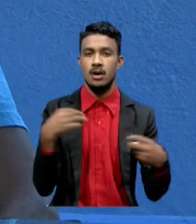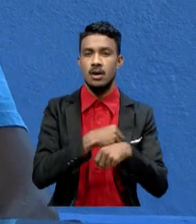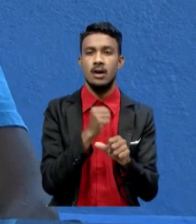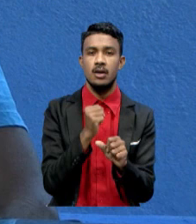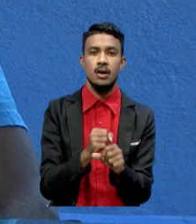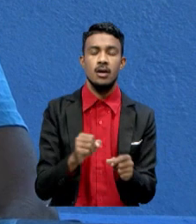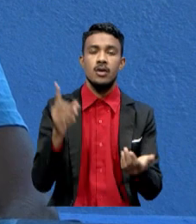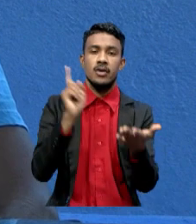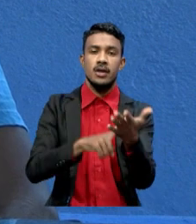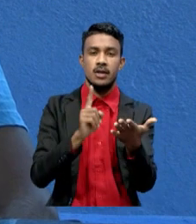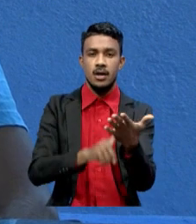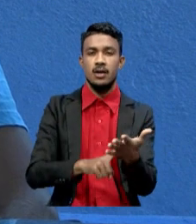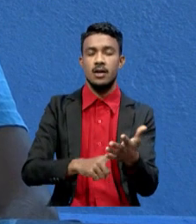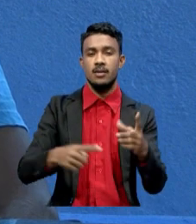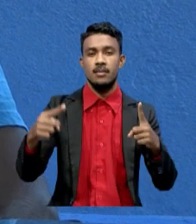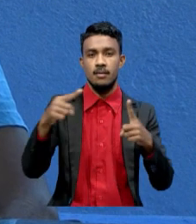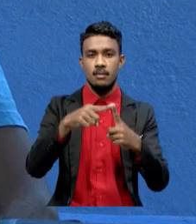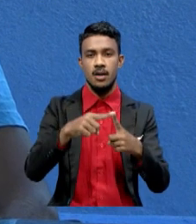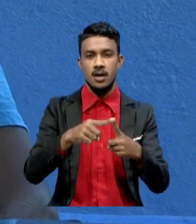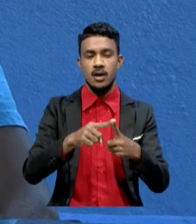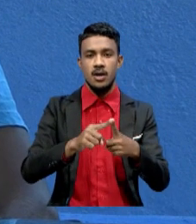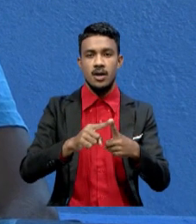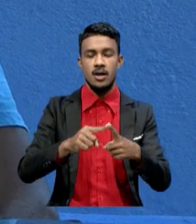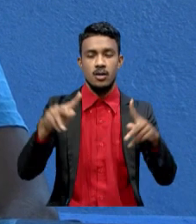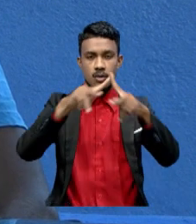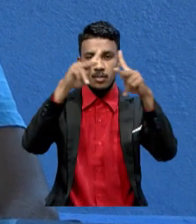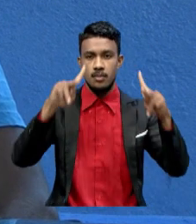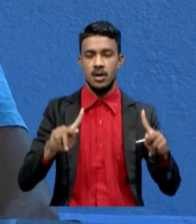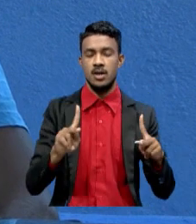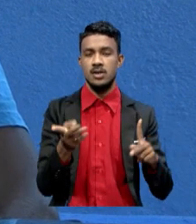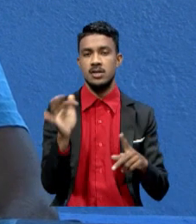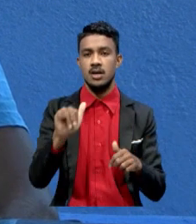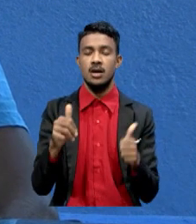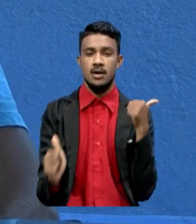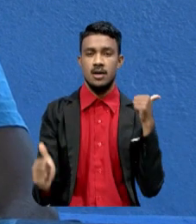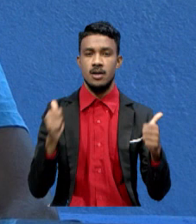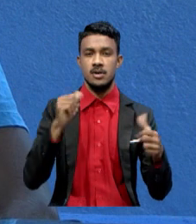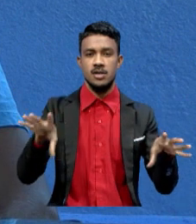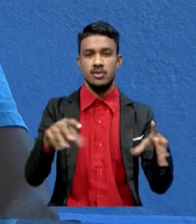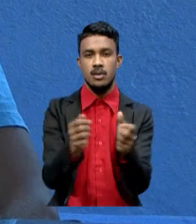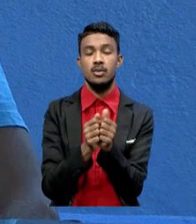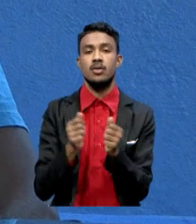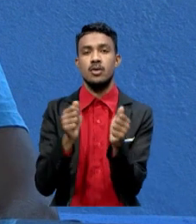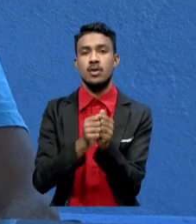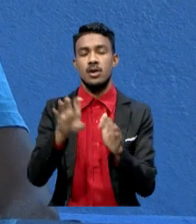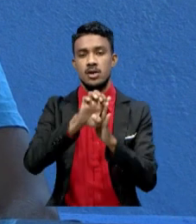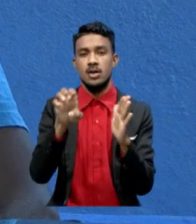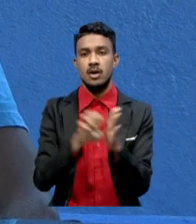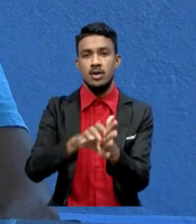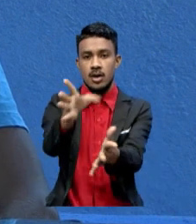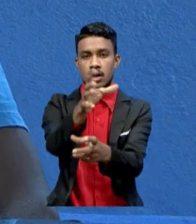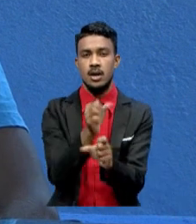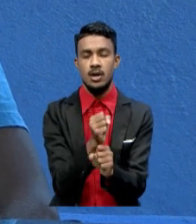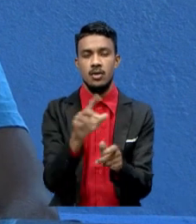ba empresa sira kumpanya sendiri memang siru so mutu ko estado ba hadau hubusin hela